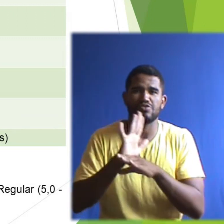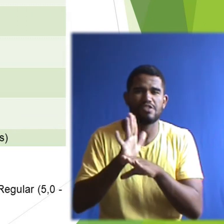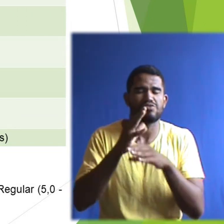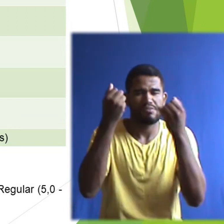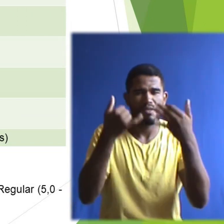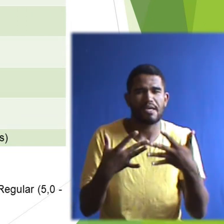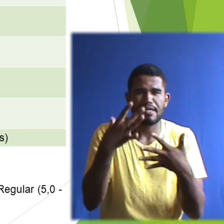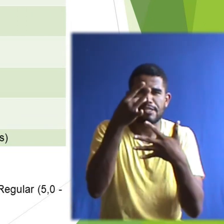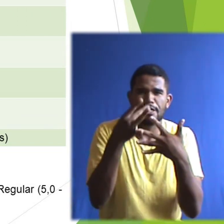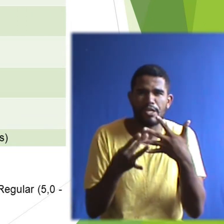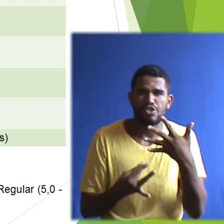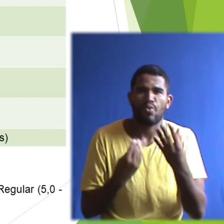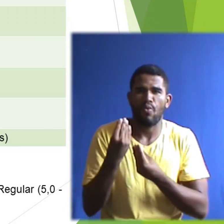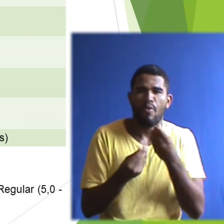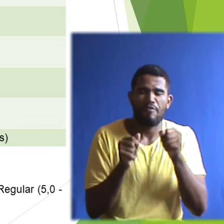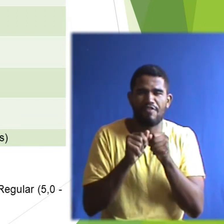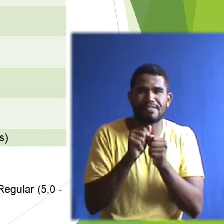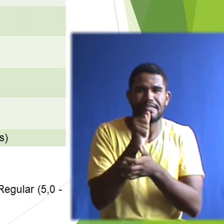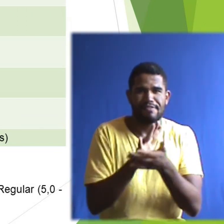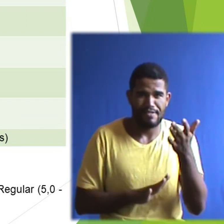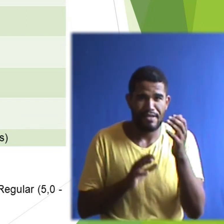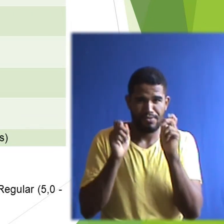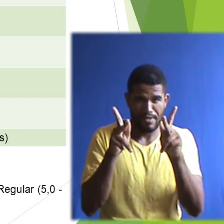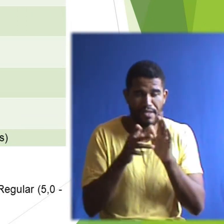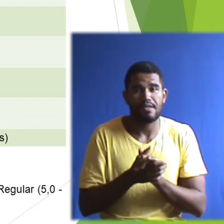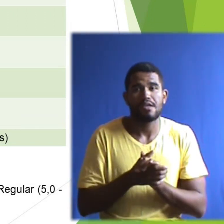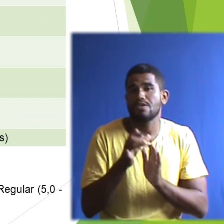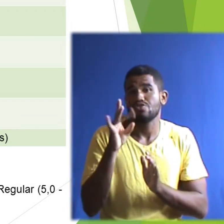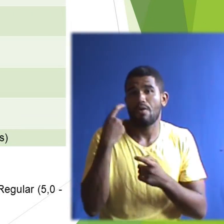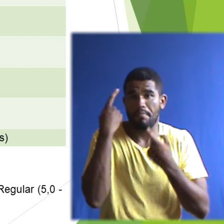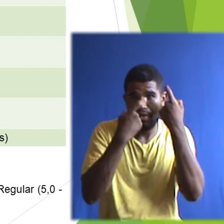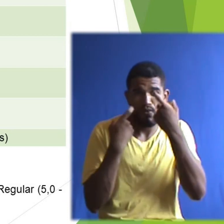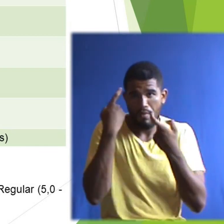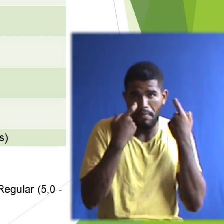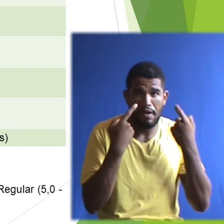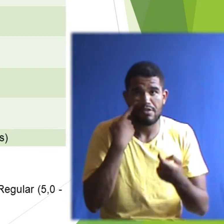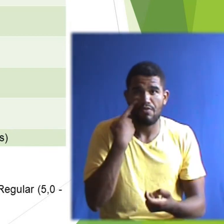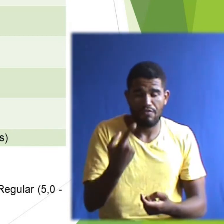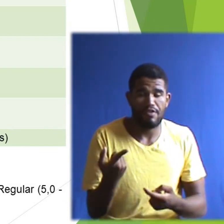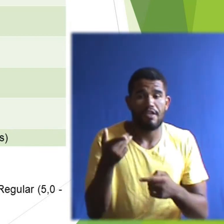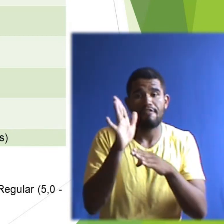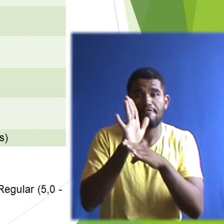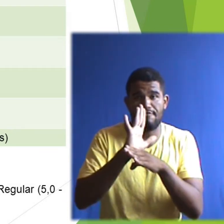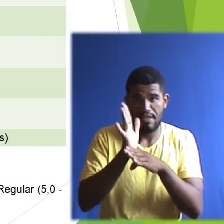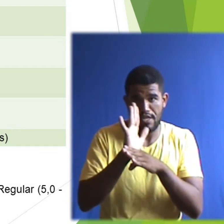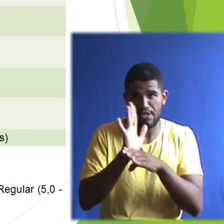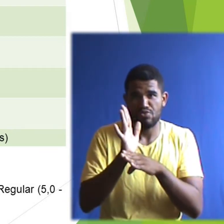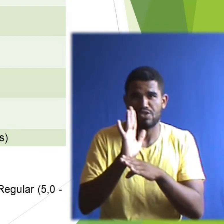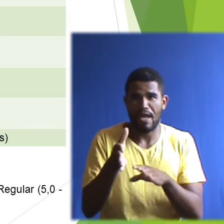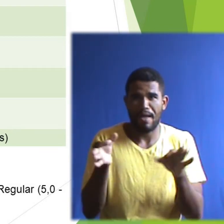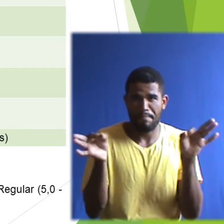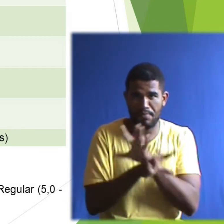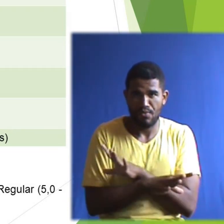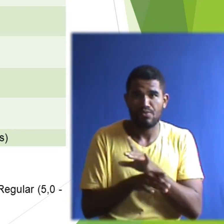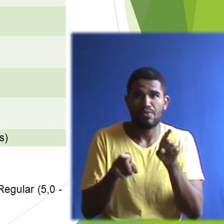ou seja, bem mais do que o necessário, justamente para que vocês façam as atividades que